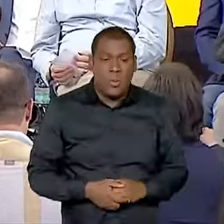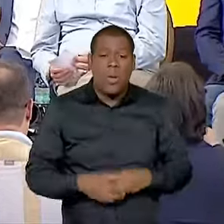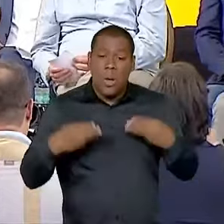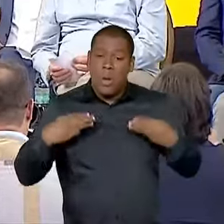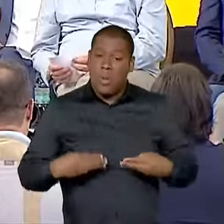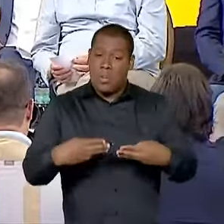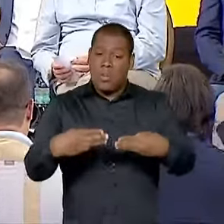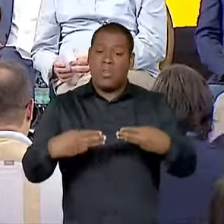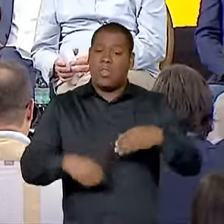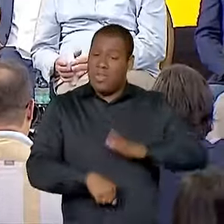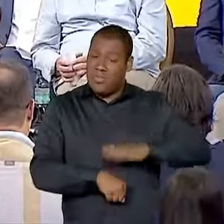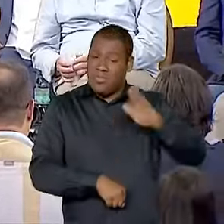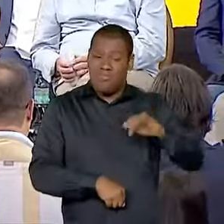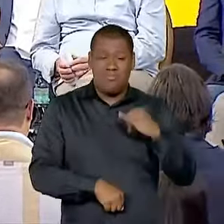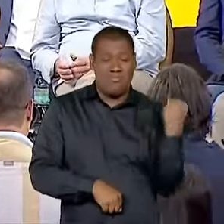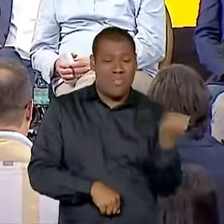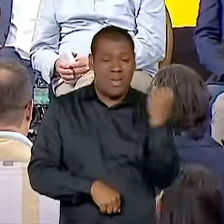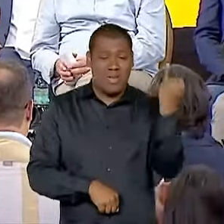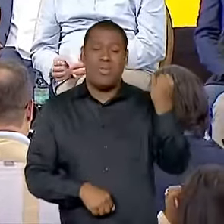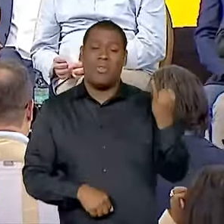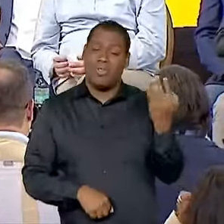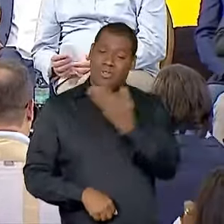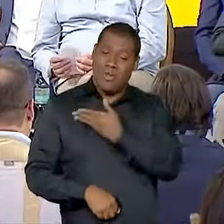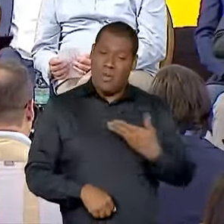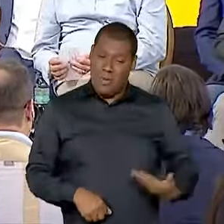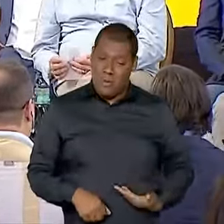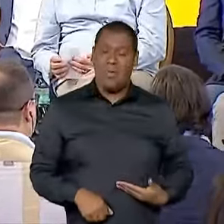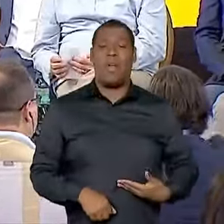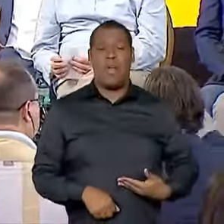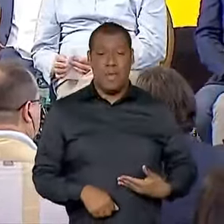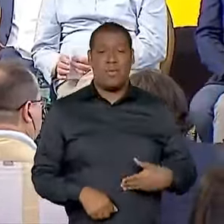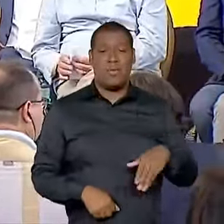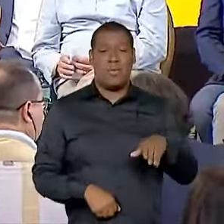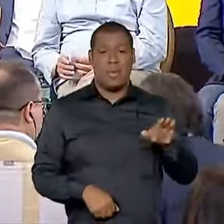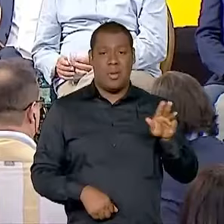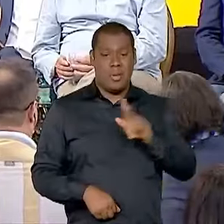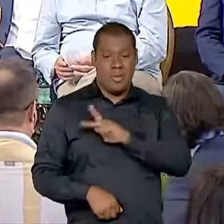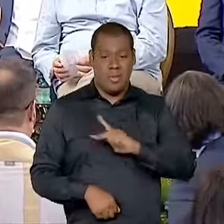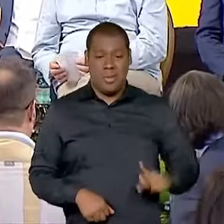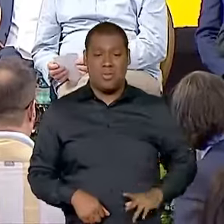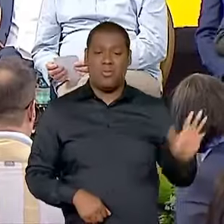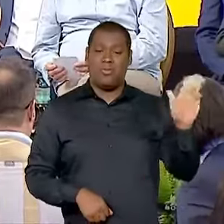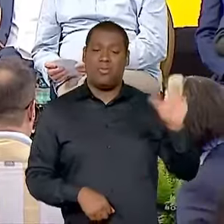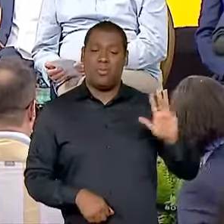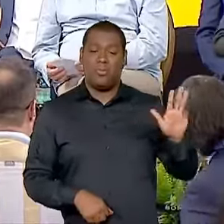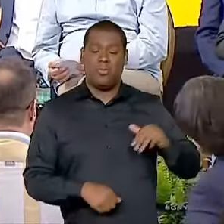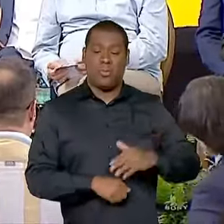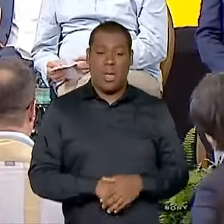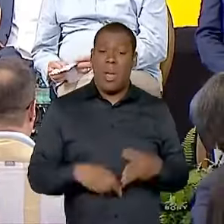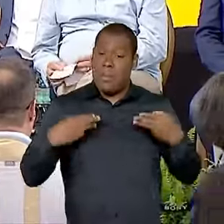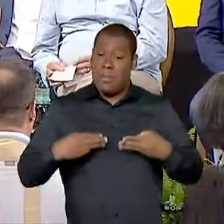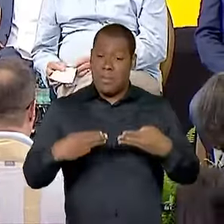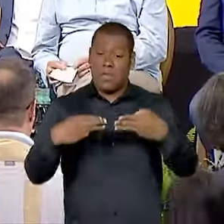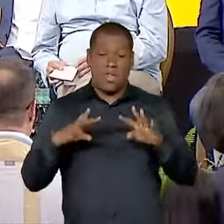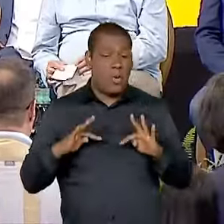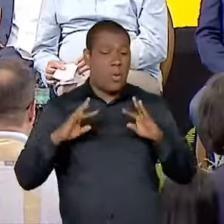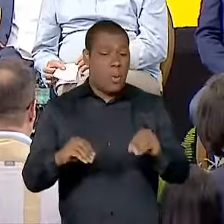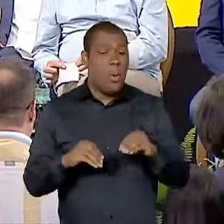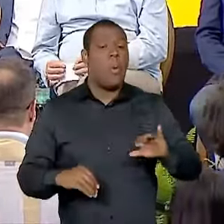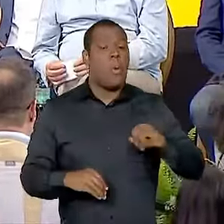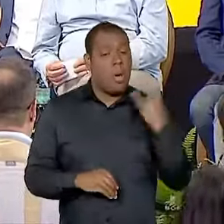mais importante ministério do seu governo. Porque todos os outros ministérios são importantes.